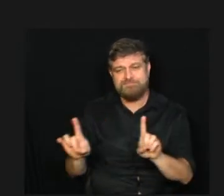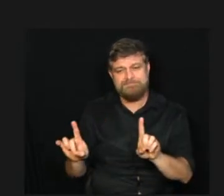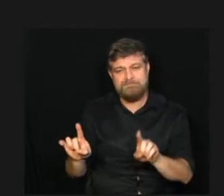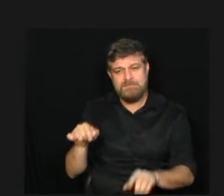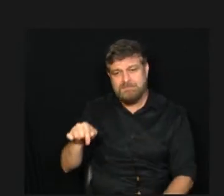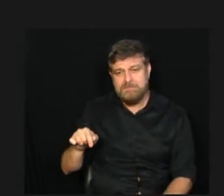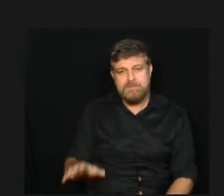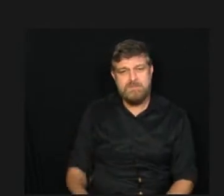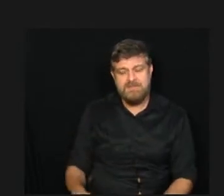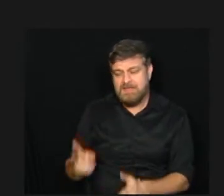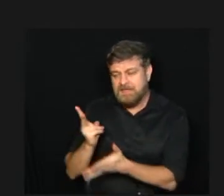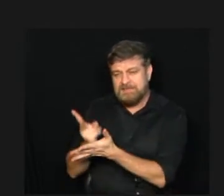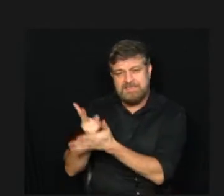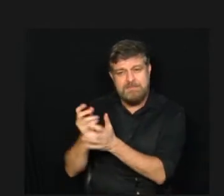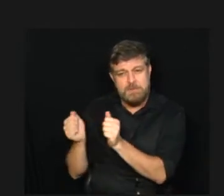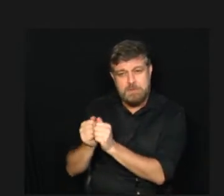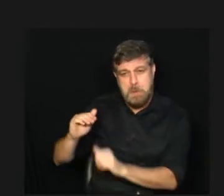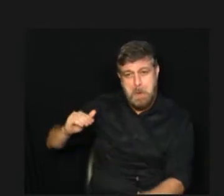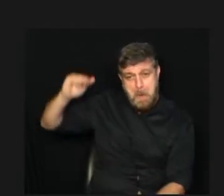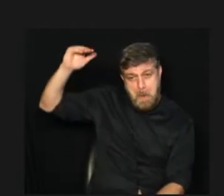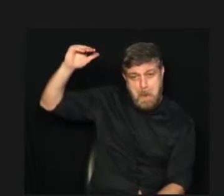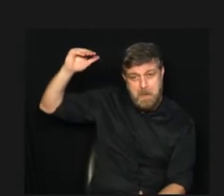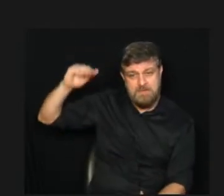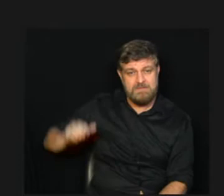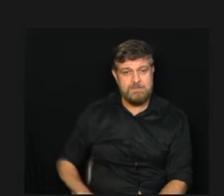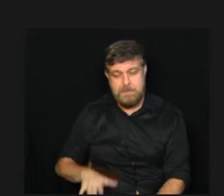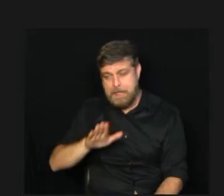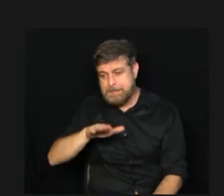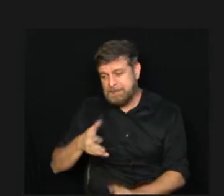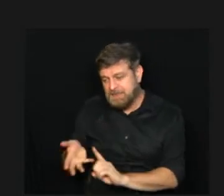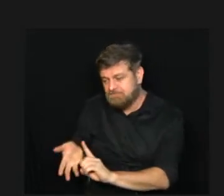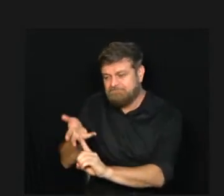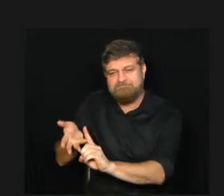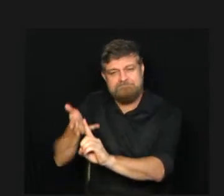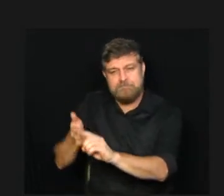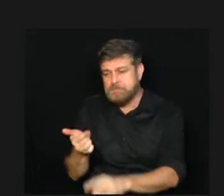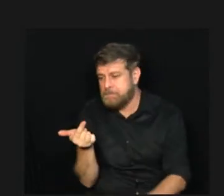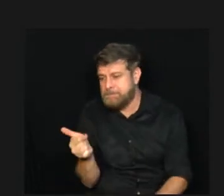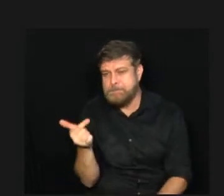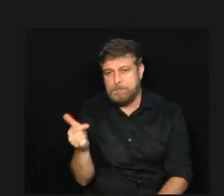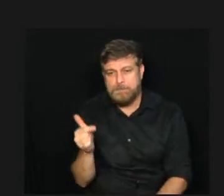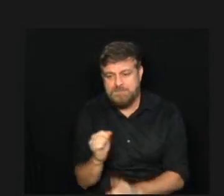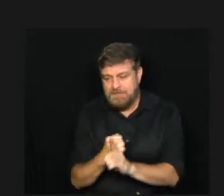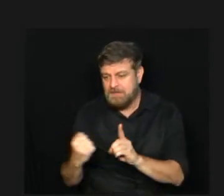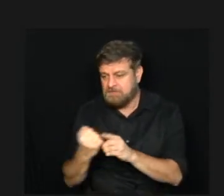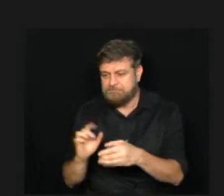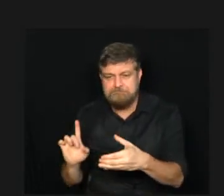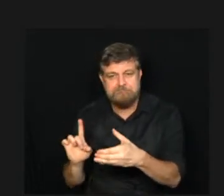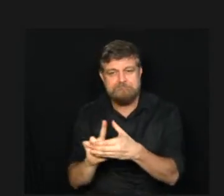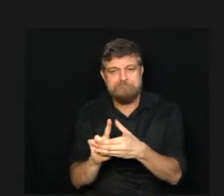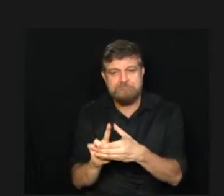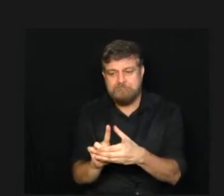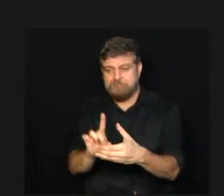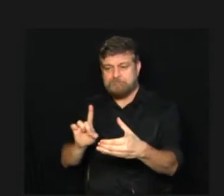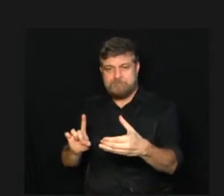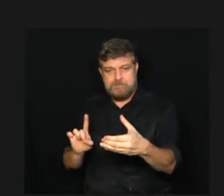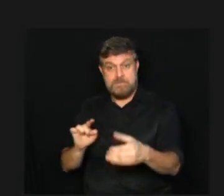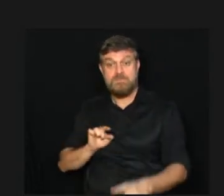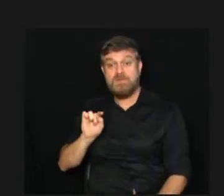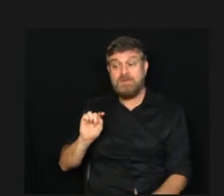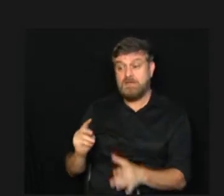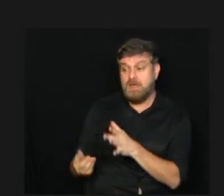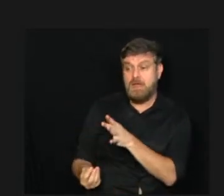que só convive com adultos, que não tem esses estímulos, que não tem a sua socialização garantida, e muitas coisas